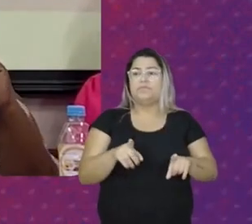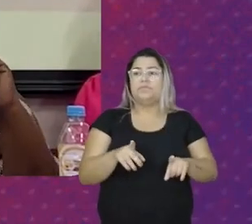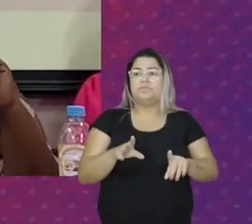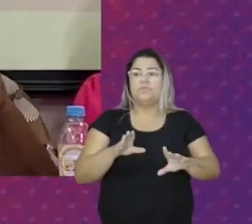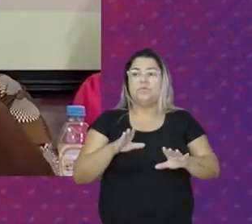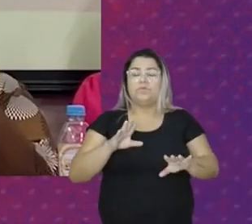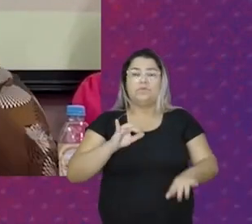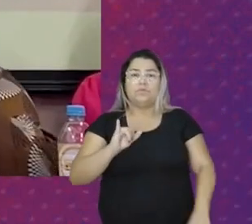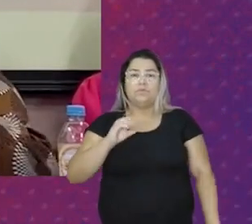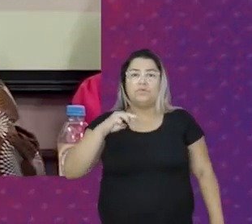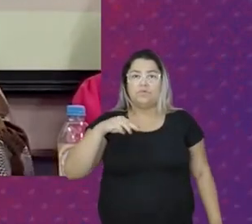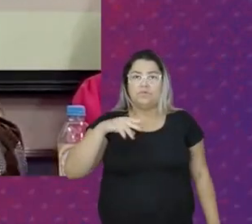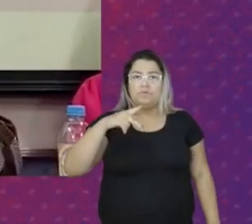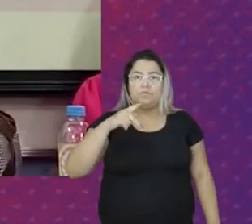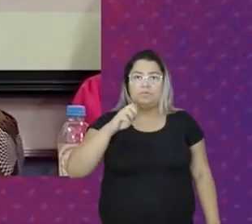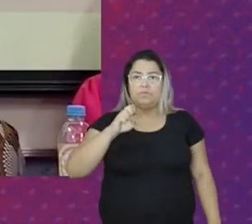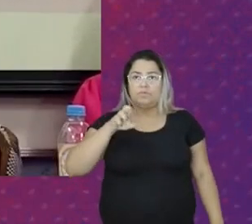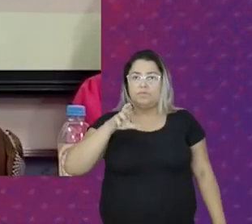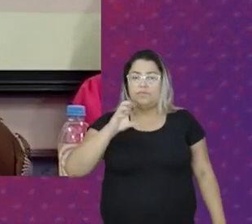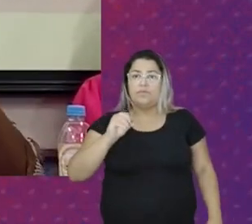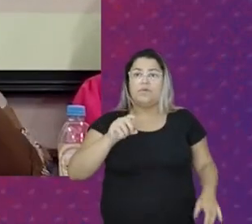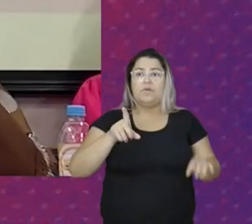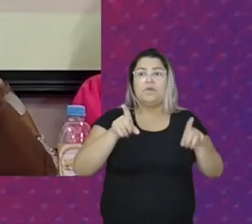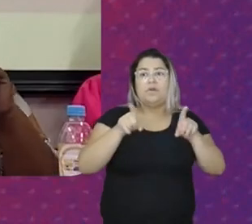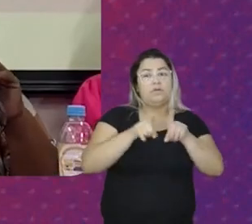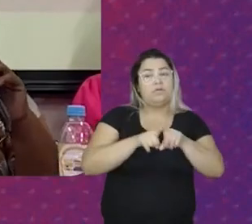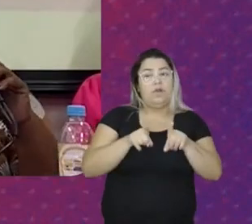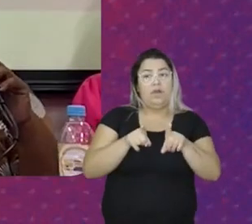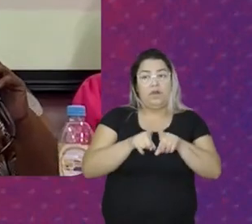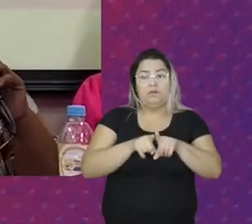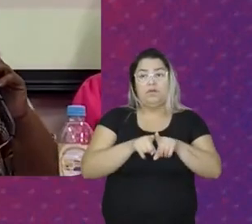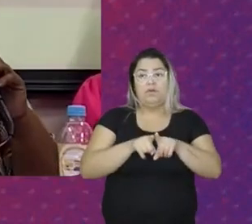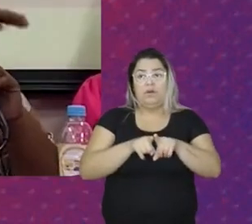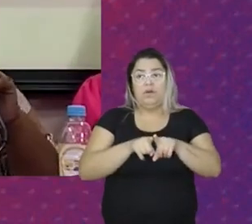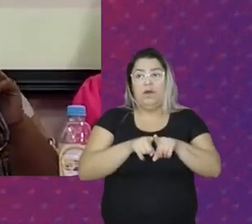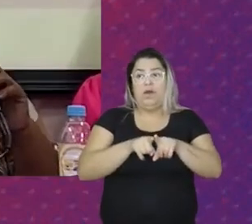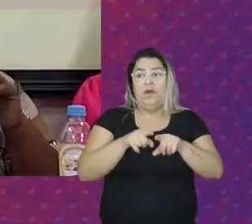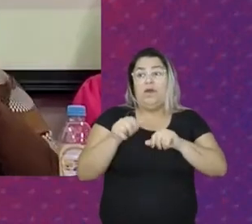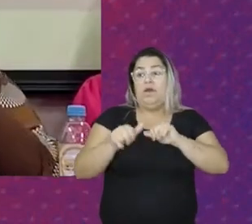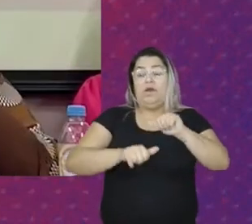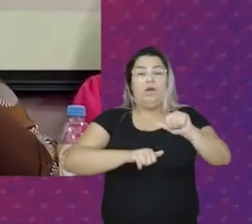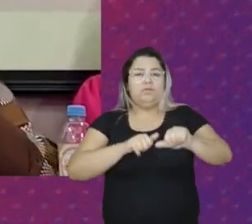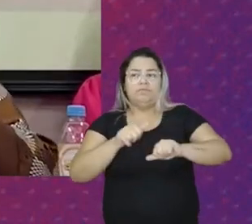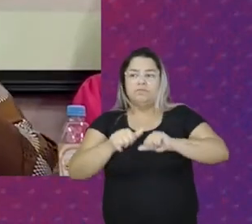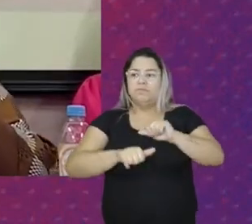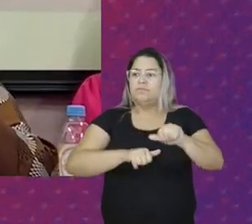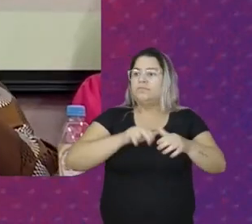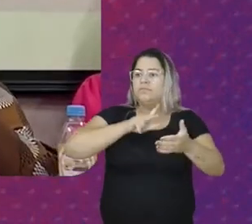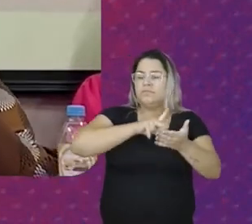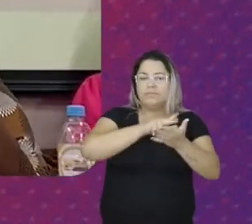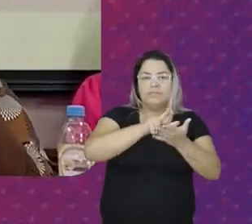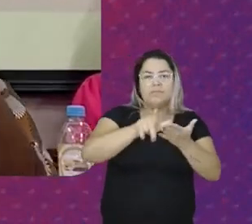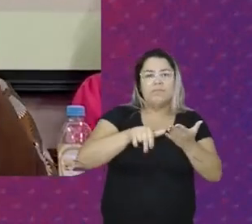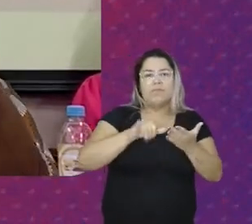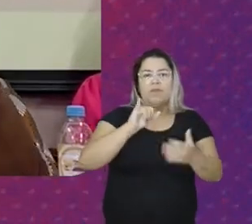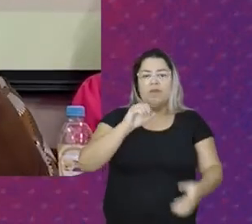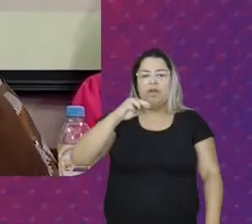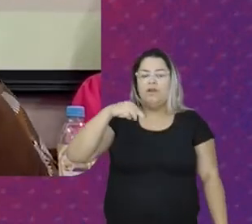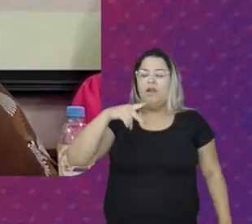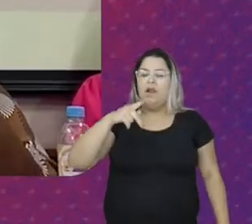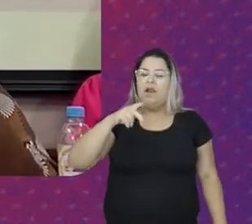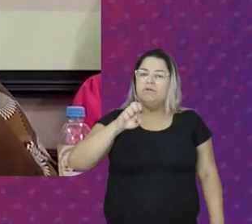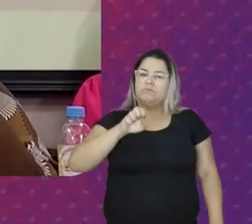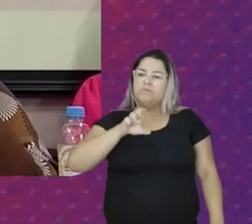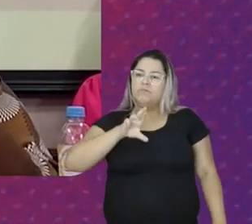Império Romano. Ascensão e queda do Império... A gente estudou ascensão e queda de vários impérios, mas